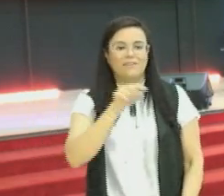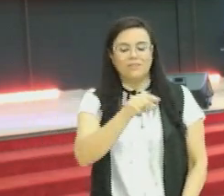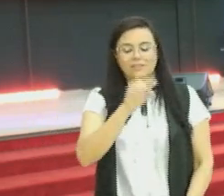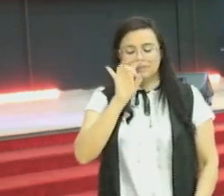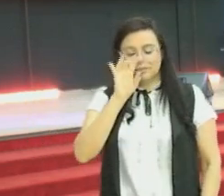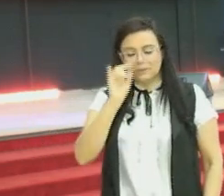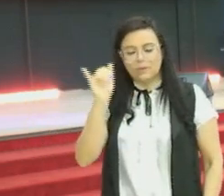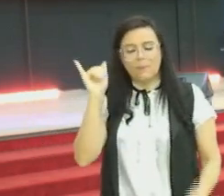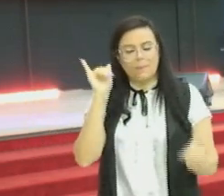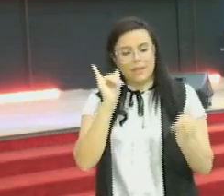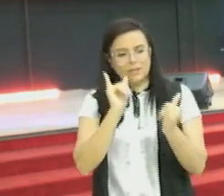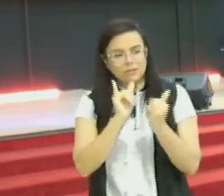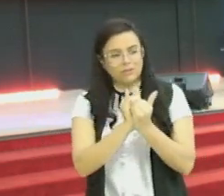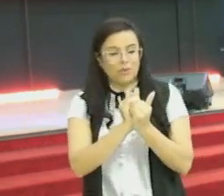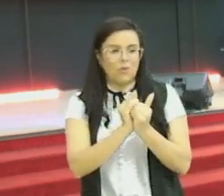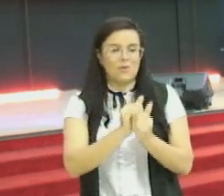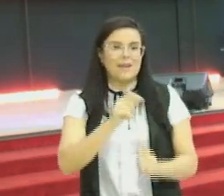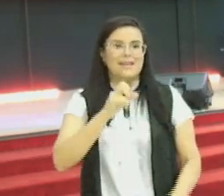do Espírito Santo.